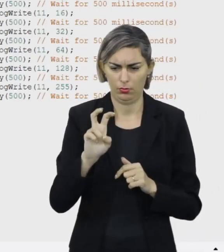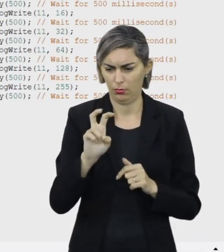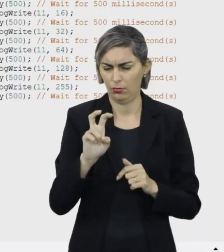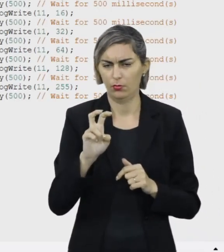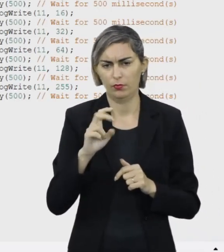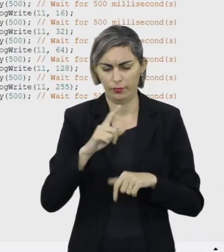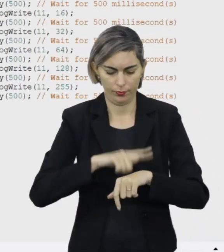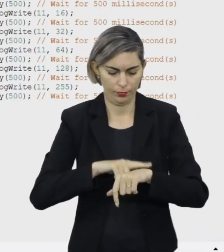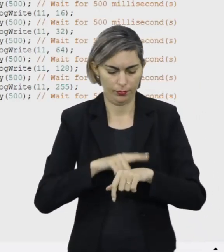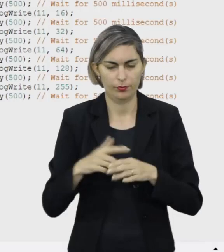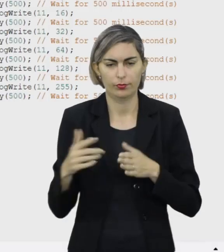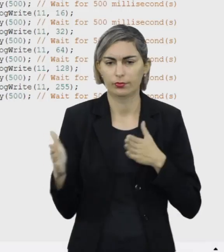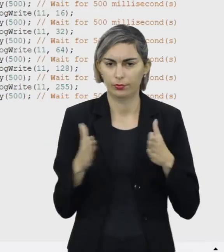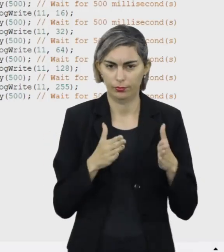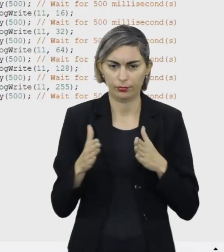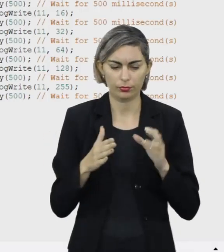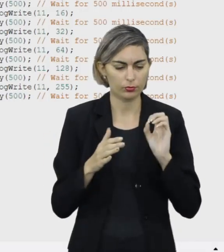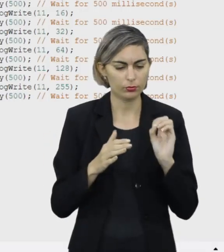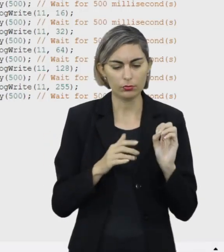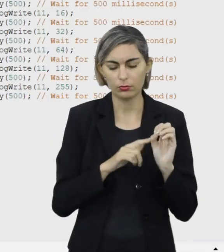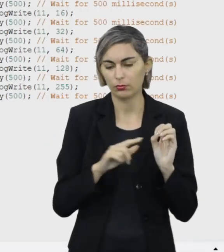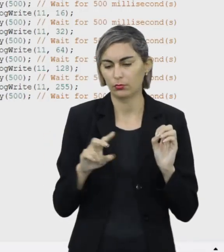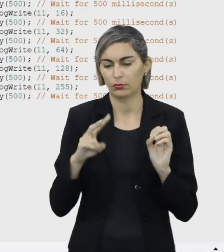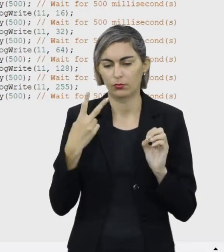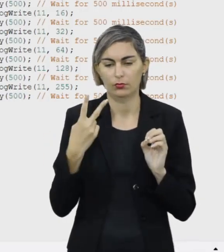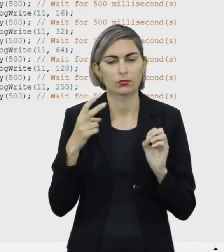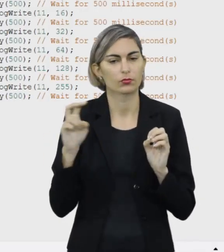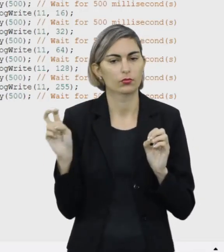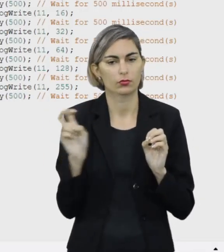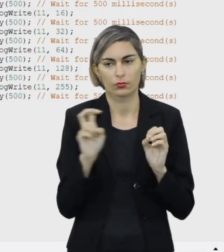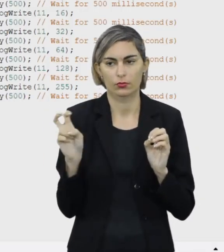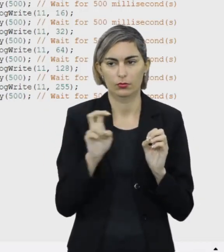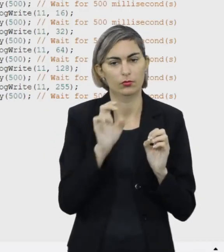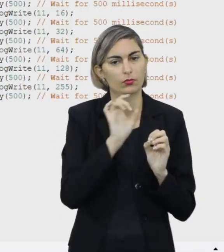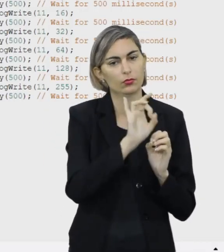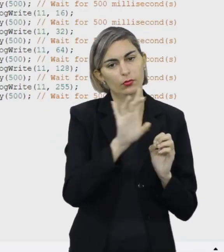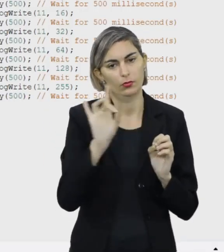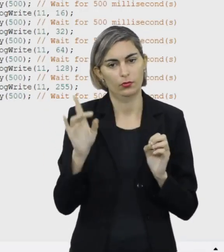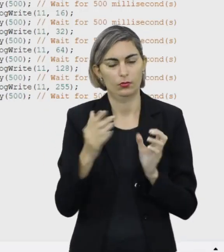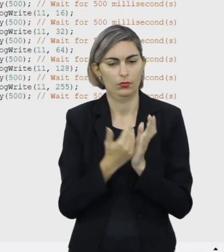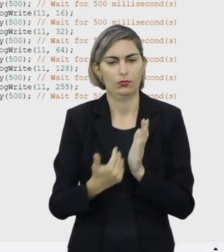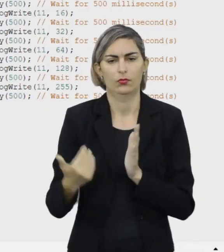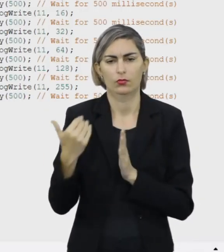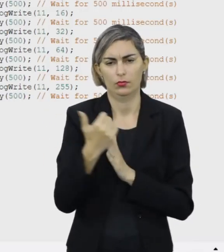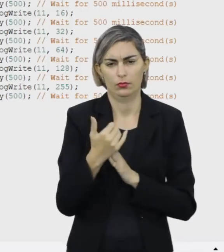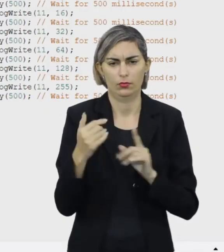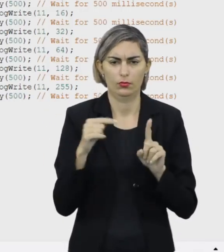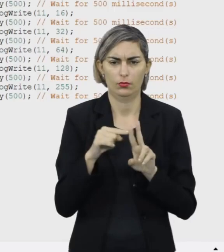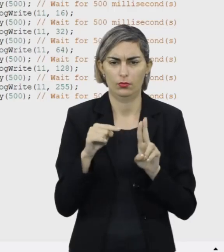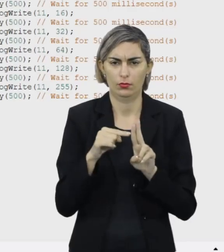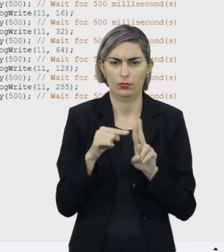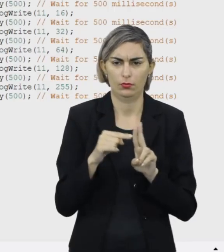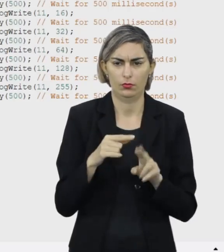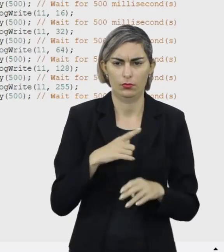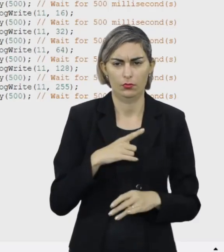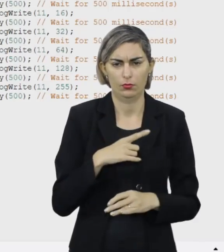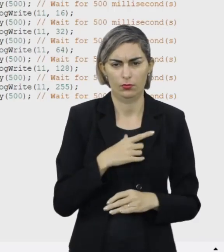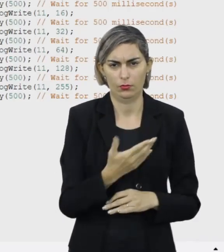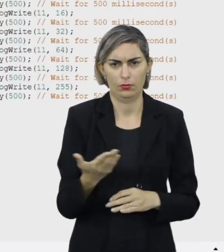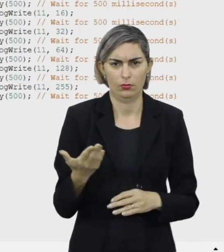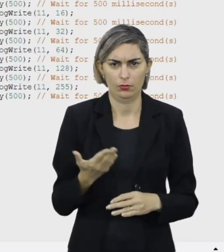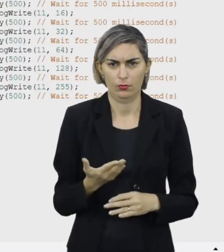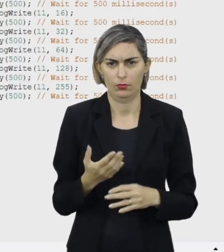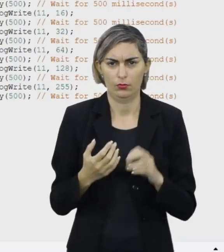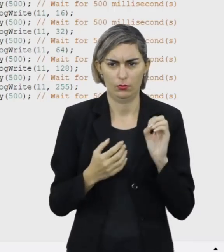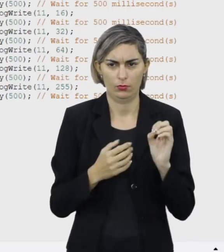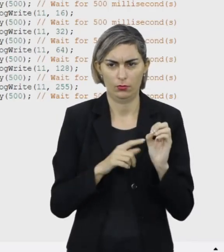manter esse tempo, de 0 a 255 e cada aumento de 5 unidades. Então você vai ter primeiro no 0, depois